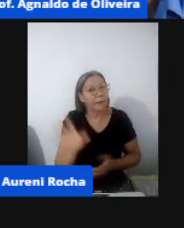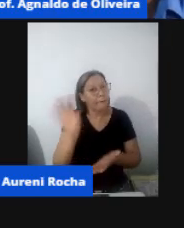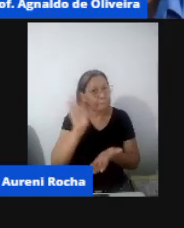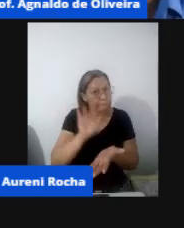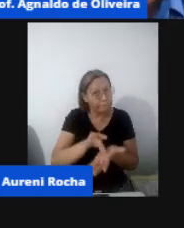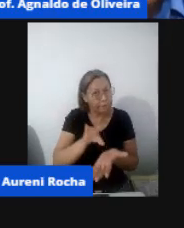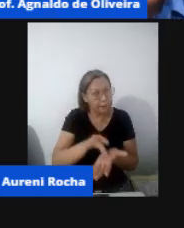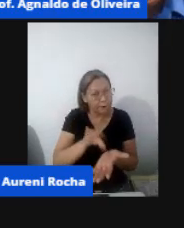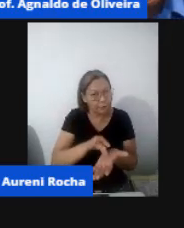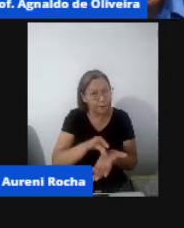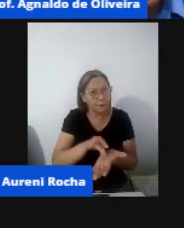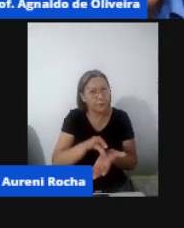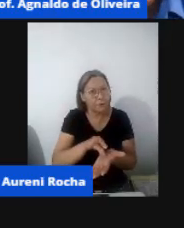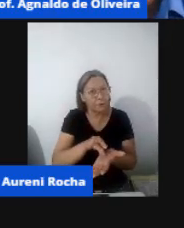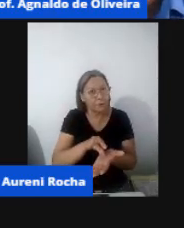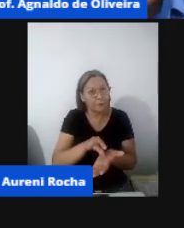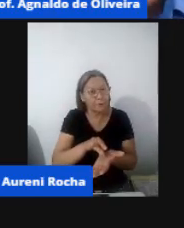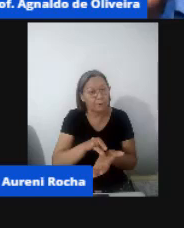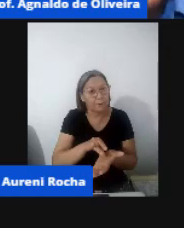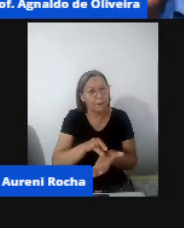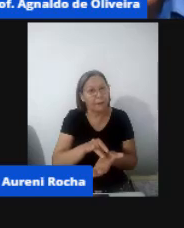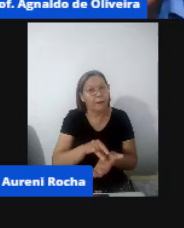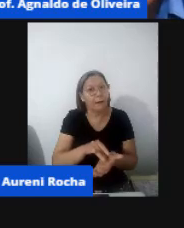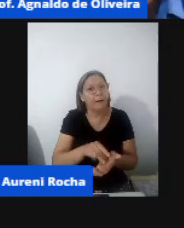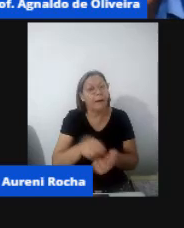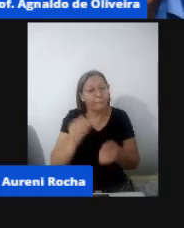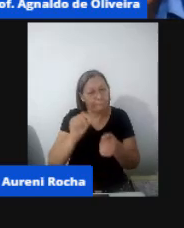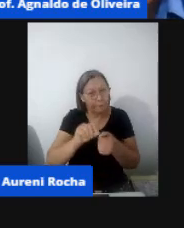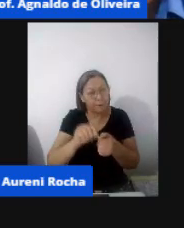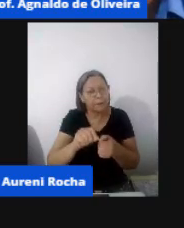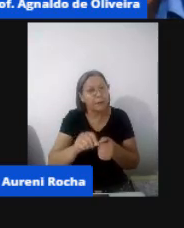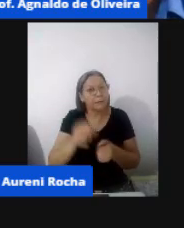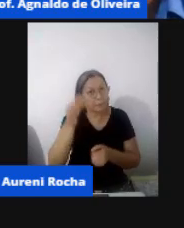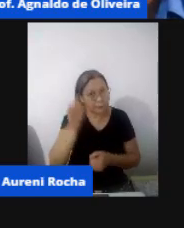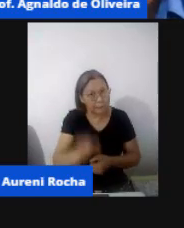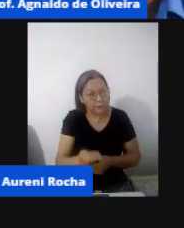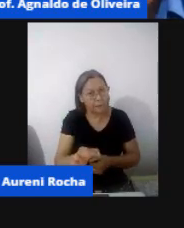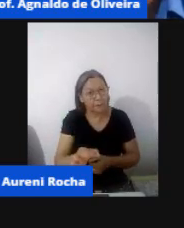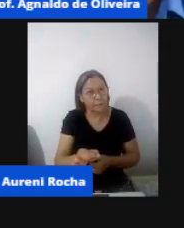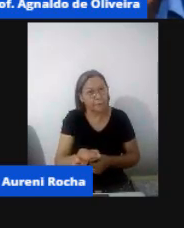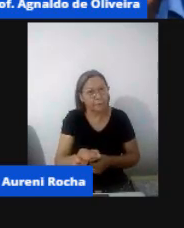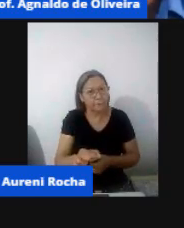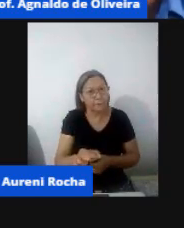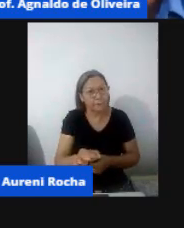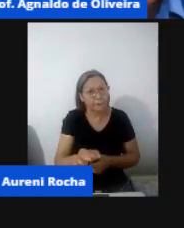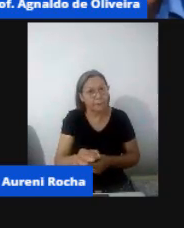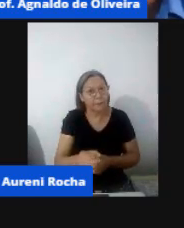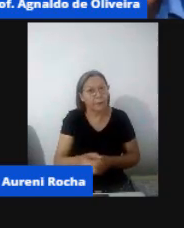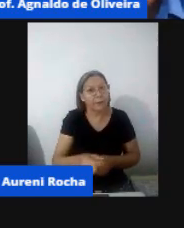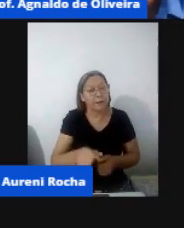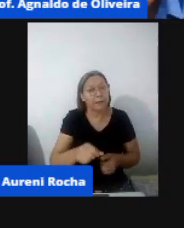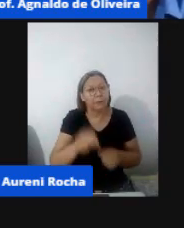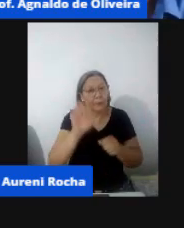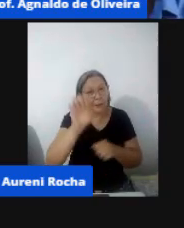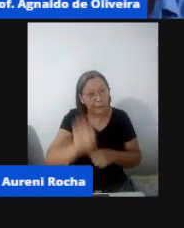É esse o trabalho que está sendo pedido nessa rodada 1? Então, se eu,